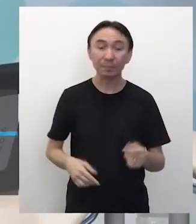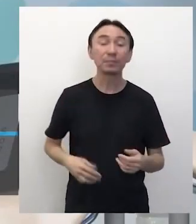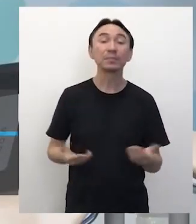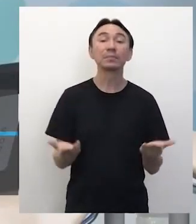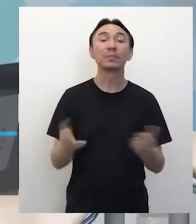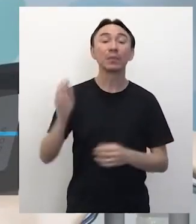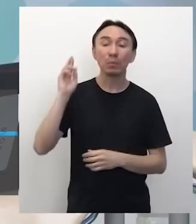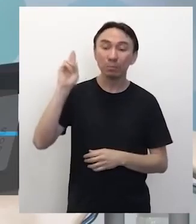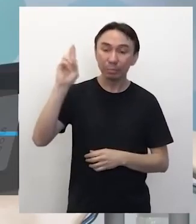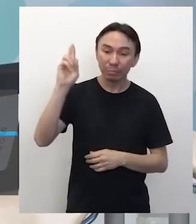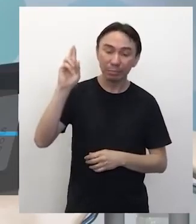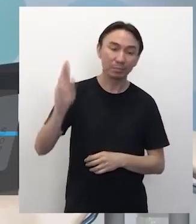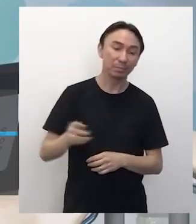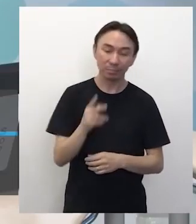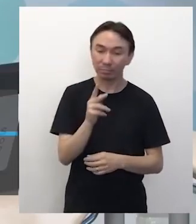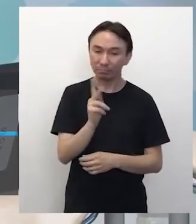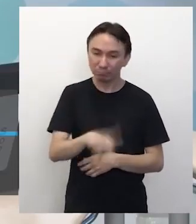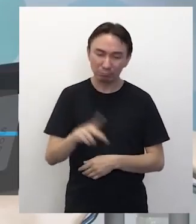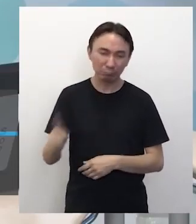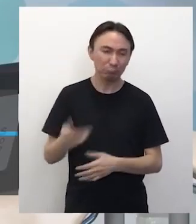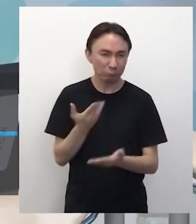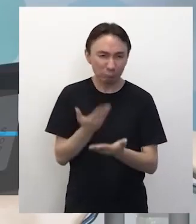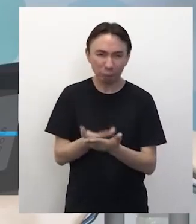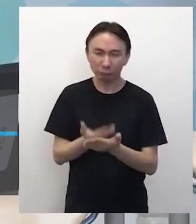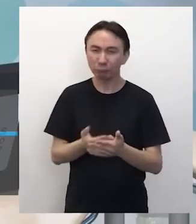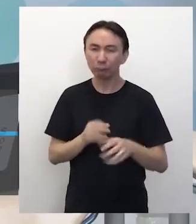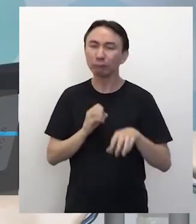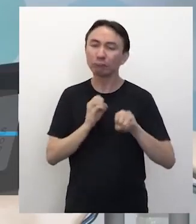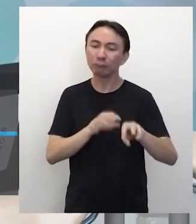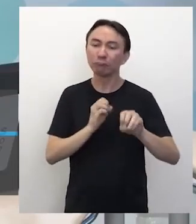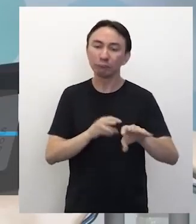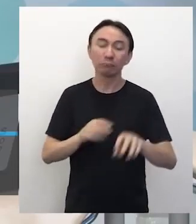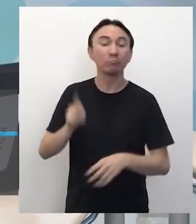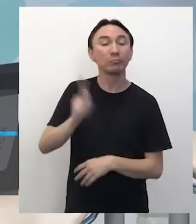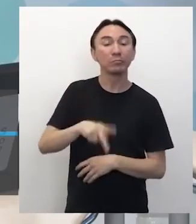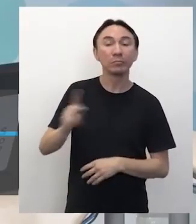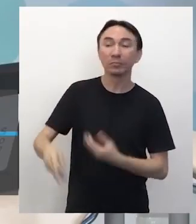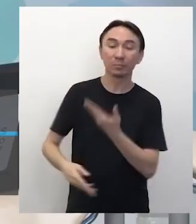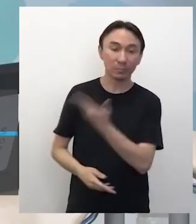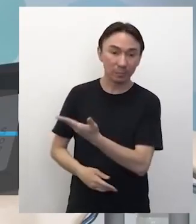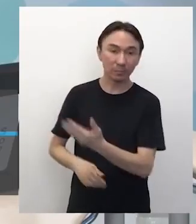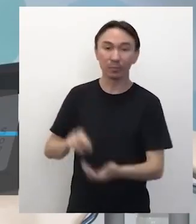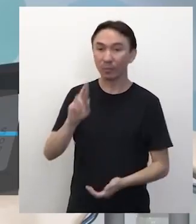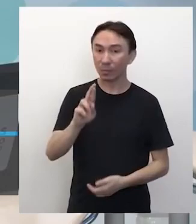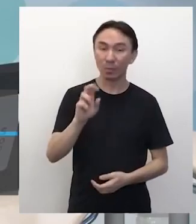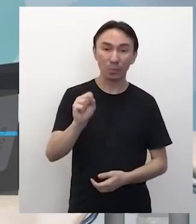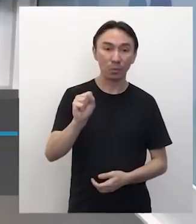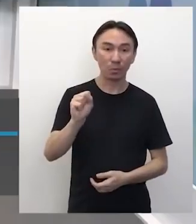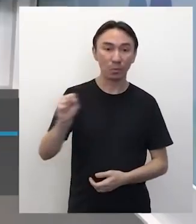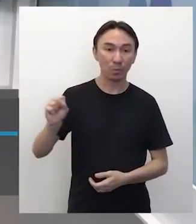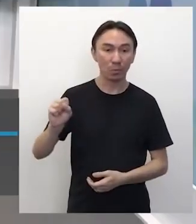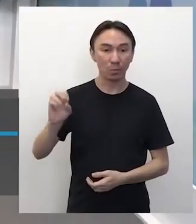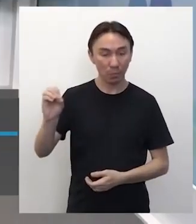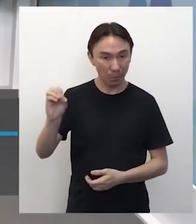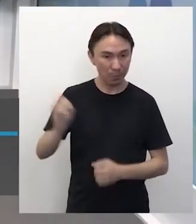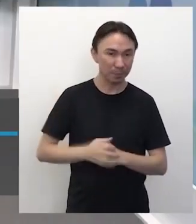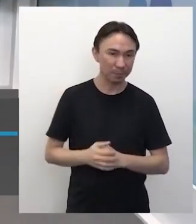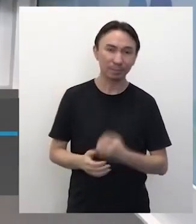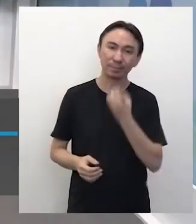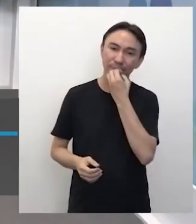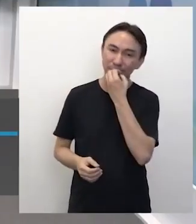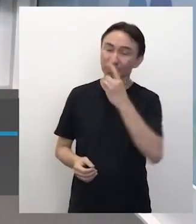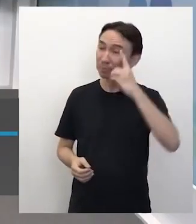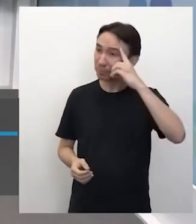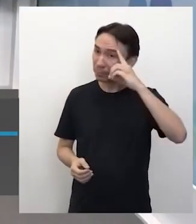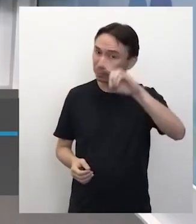está aqui ao meu lado, preparado, o professor de geografia, Antônio Russo. Bom dia, professor Antônio. Bom dia,